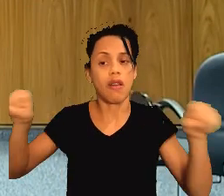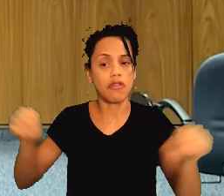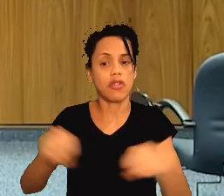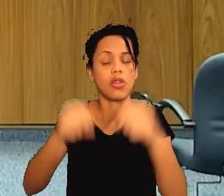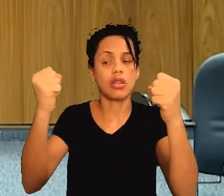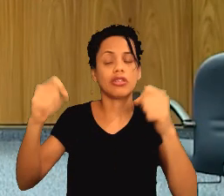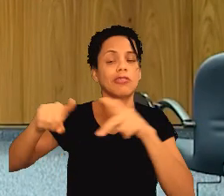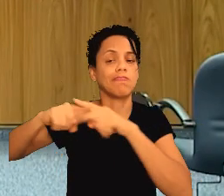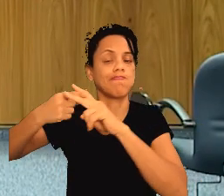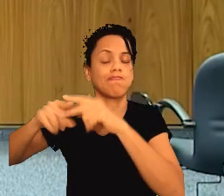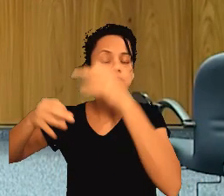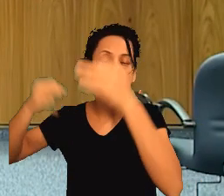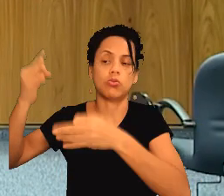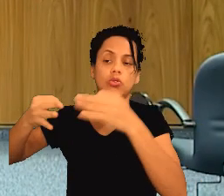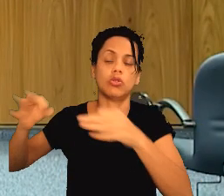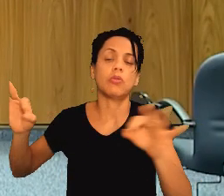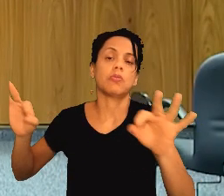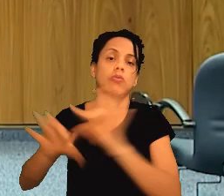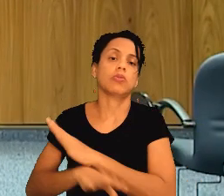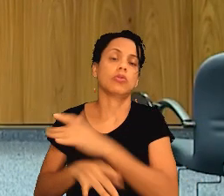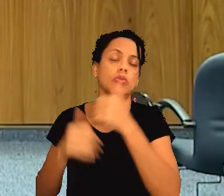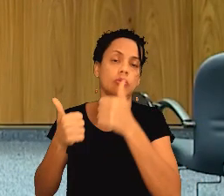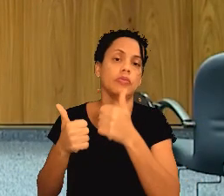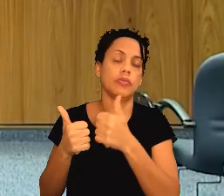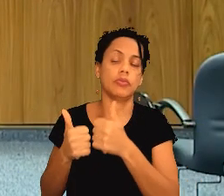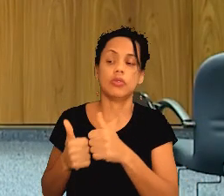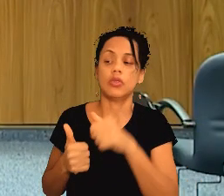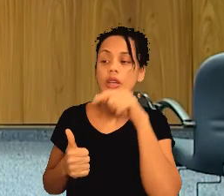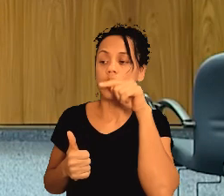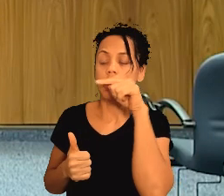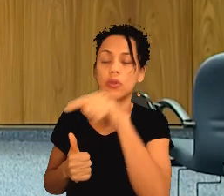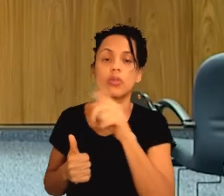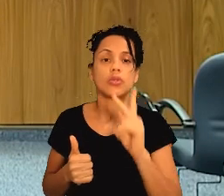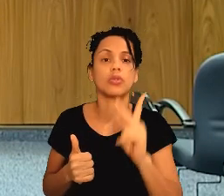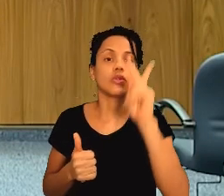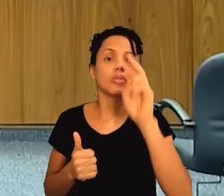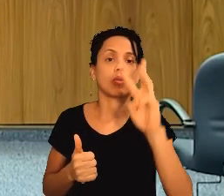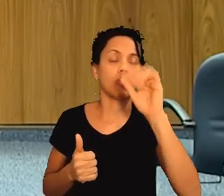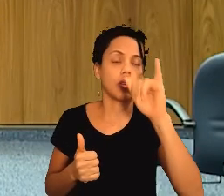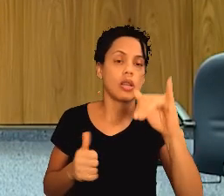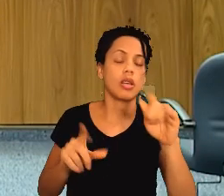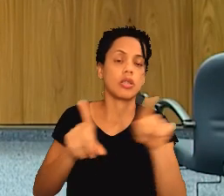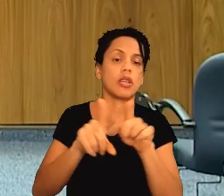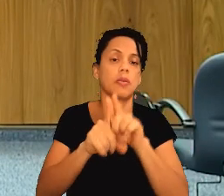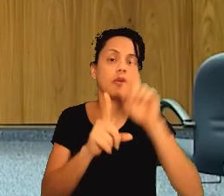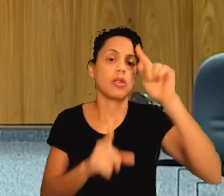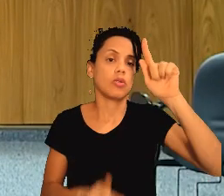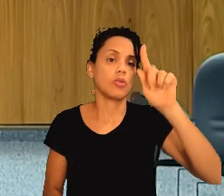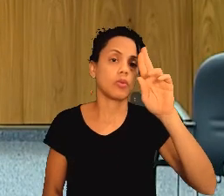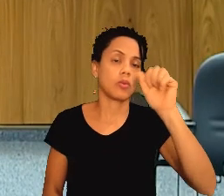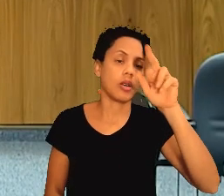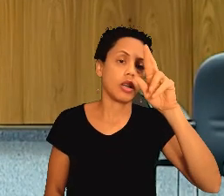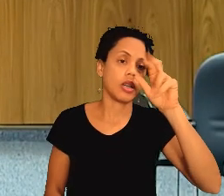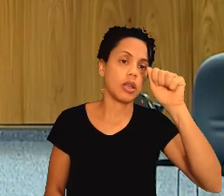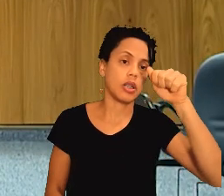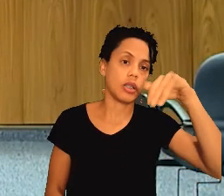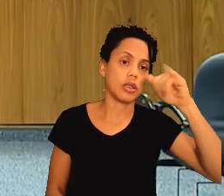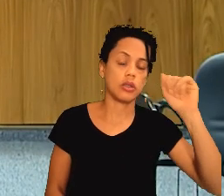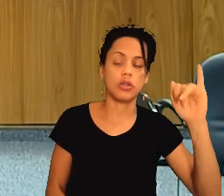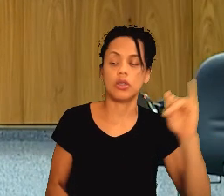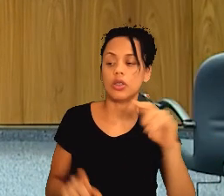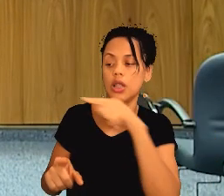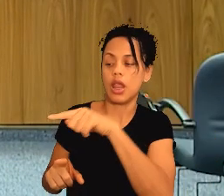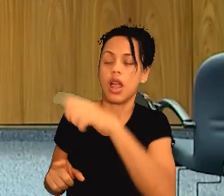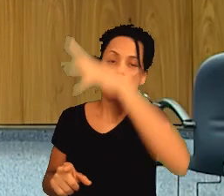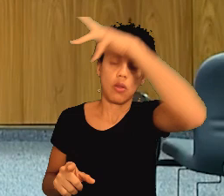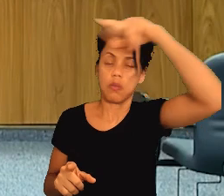aconteceu no passado. Isso que eu estou contando com relação aos Kaiowá e Guarani no Mato Grosso do Sul não é exceção em outros lugares, como eu